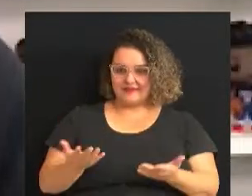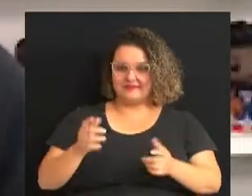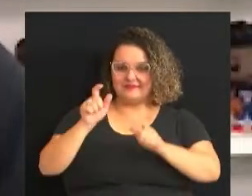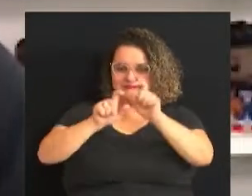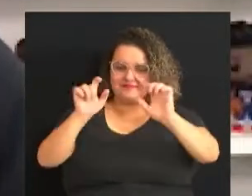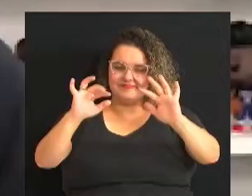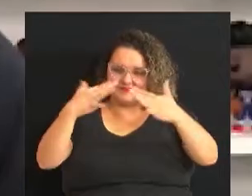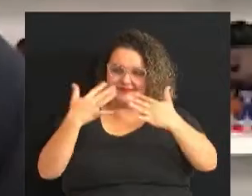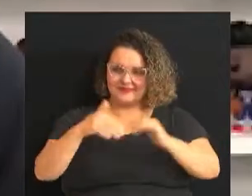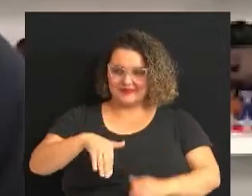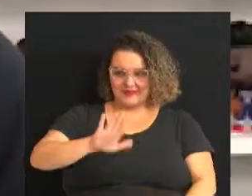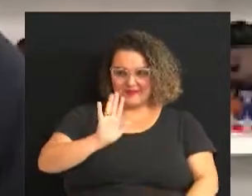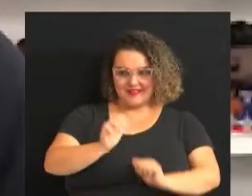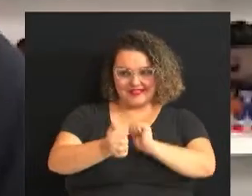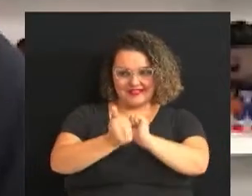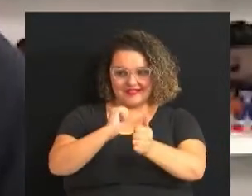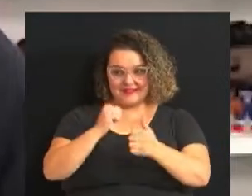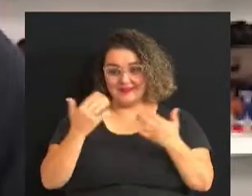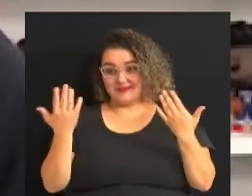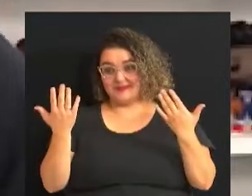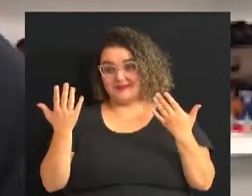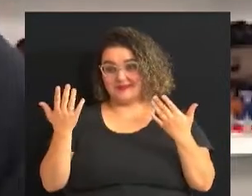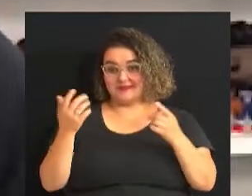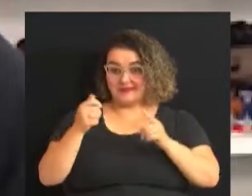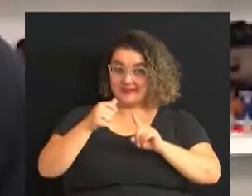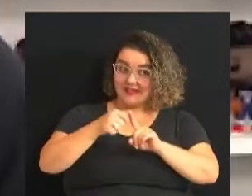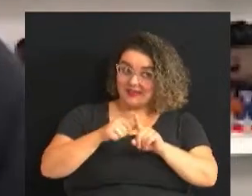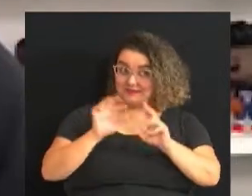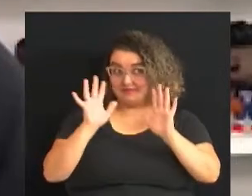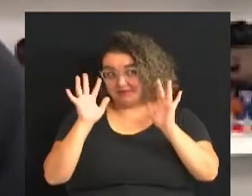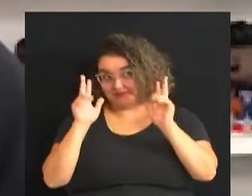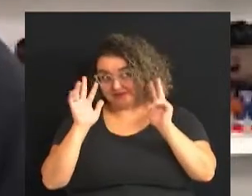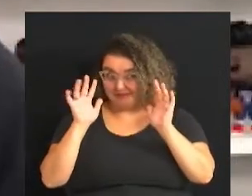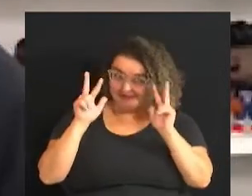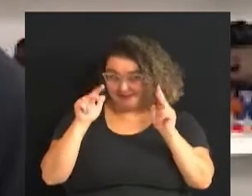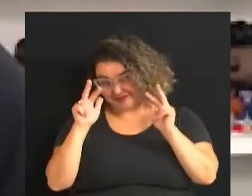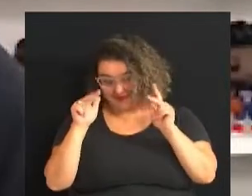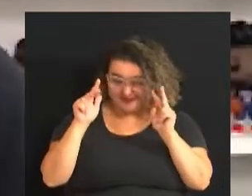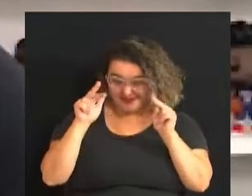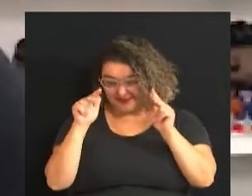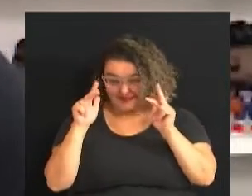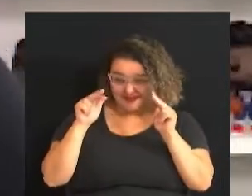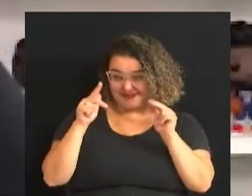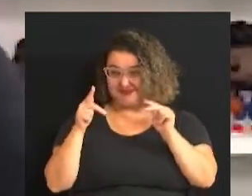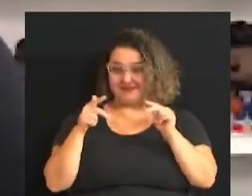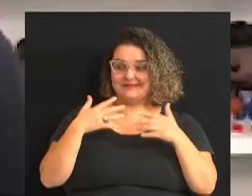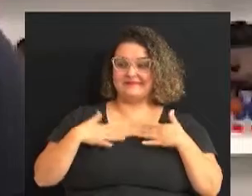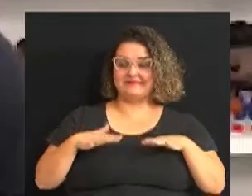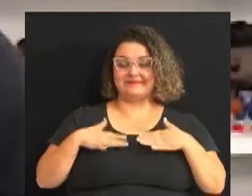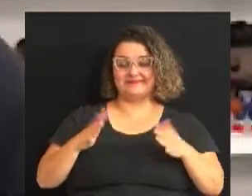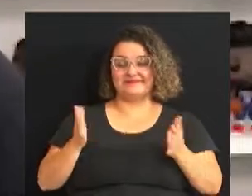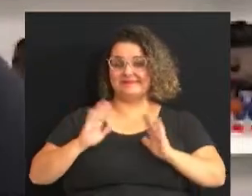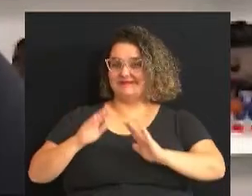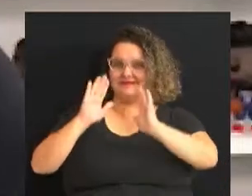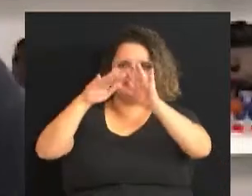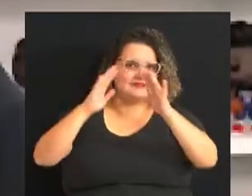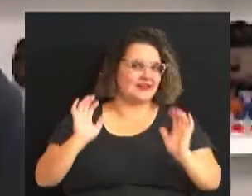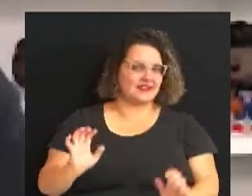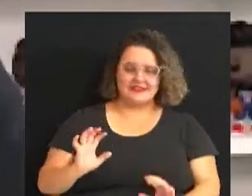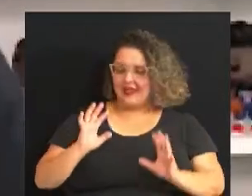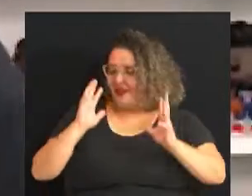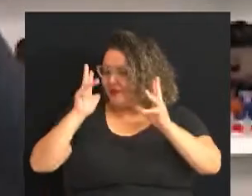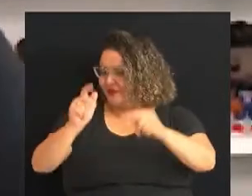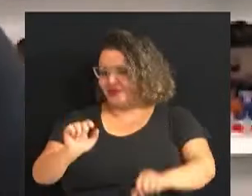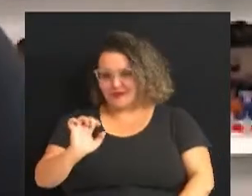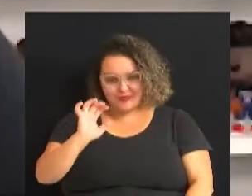Mais Esportes. É um mês teoricamente mais tranquilo para quem acompanha basquete, mas a Summer League está acontecendo. Tem